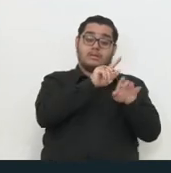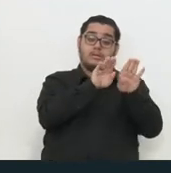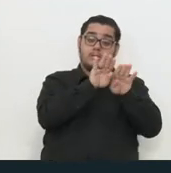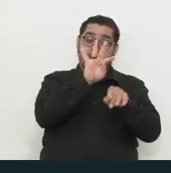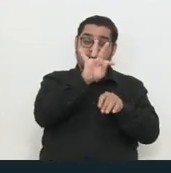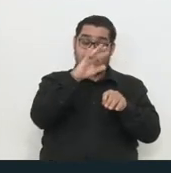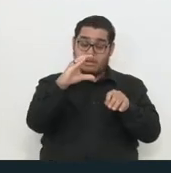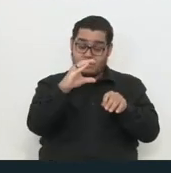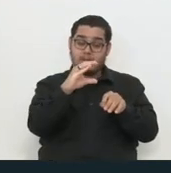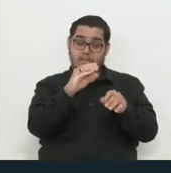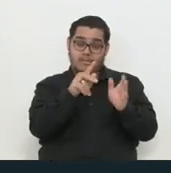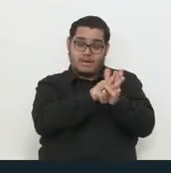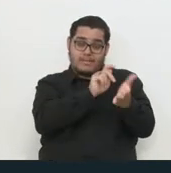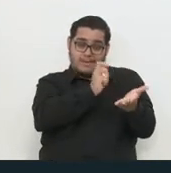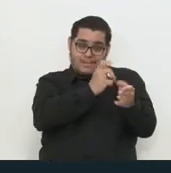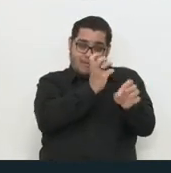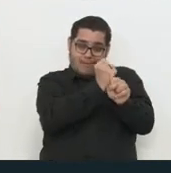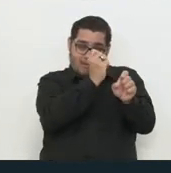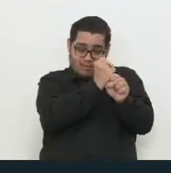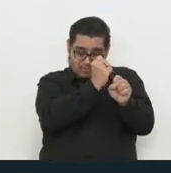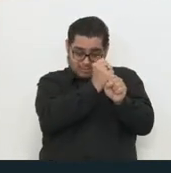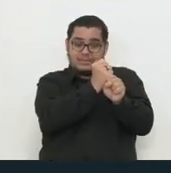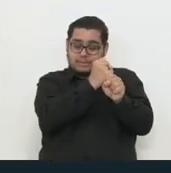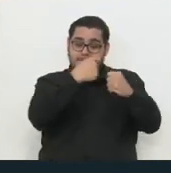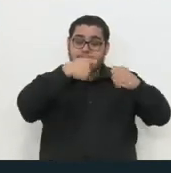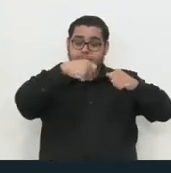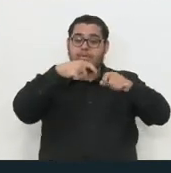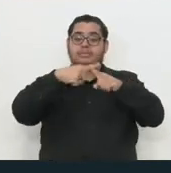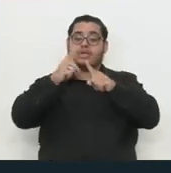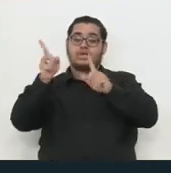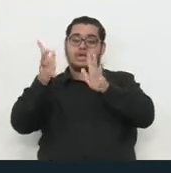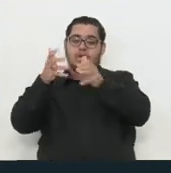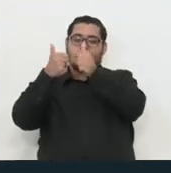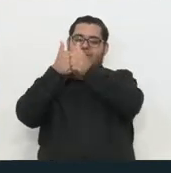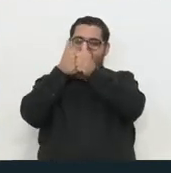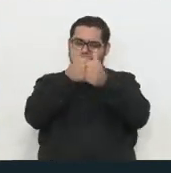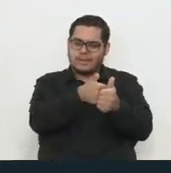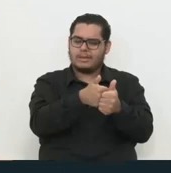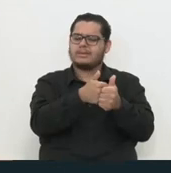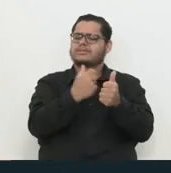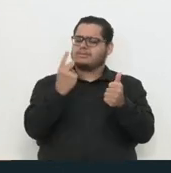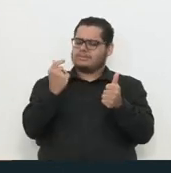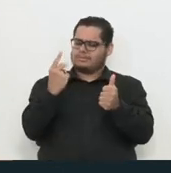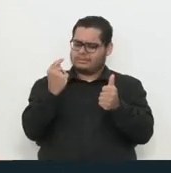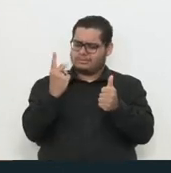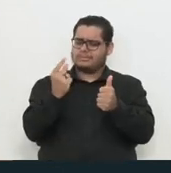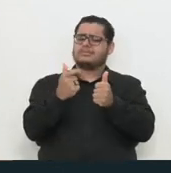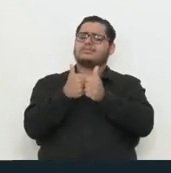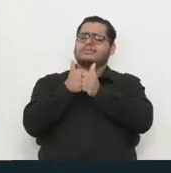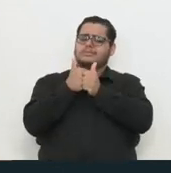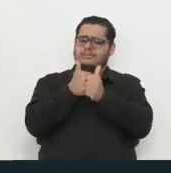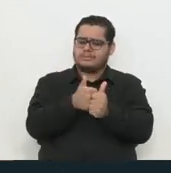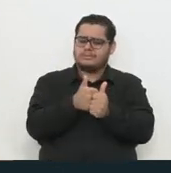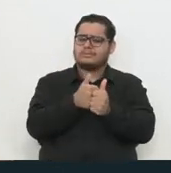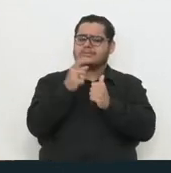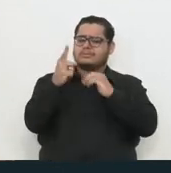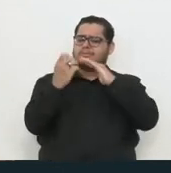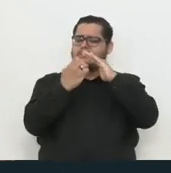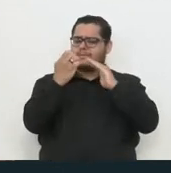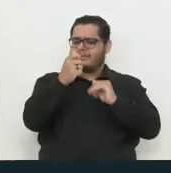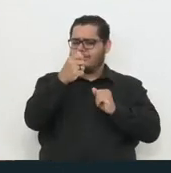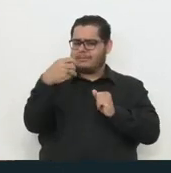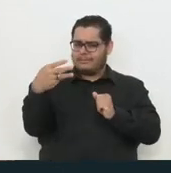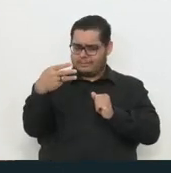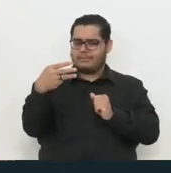requerimento também porque fazem parte já estão acompanhando faz Faz é tempo que estão acompanhando essa questão de sua empresa três no que bovia